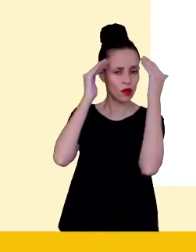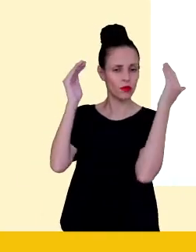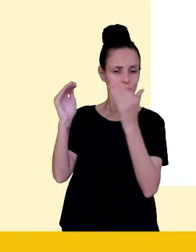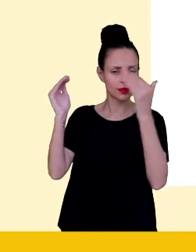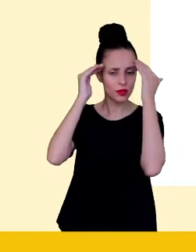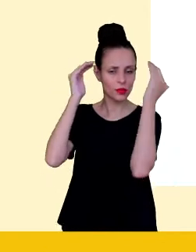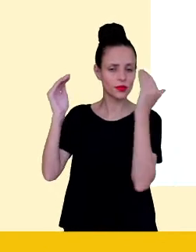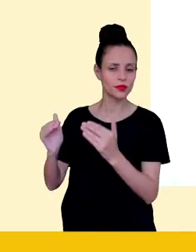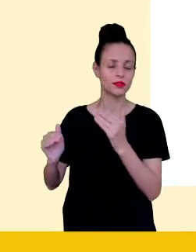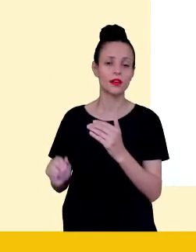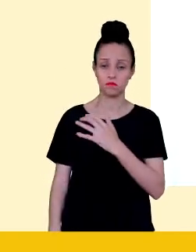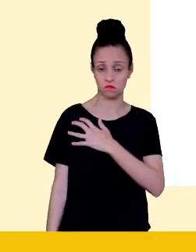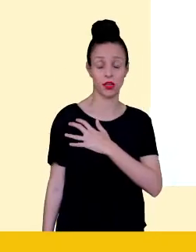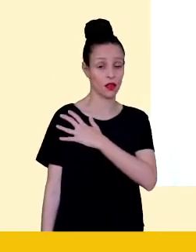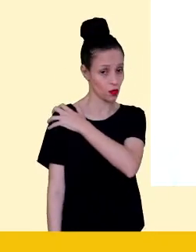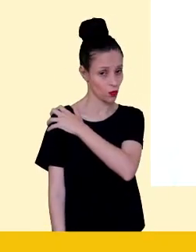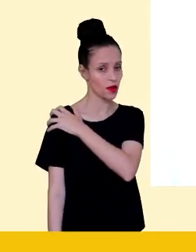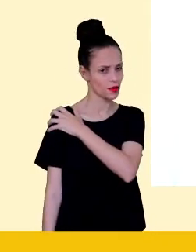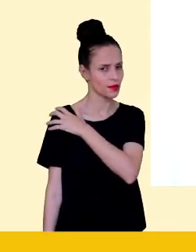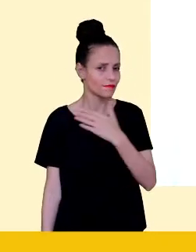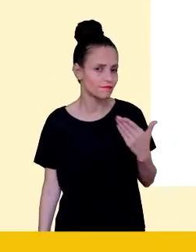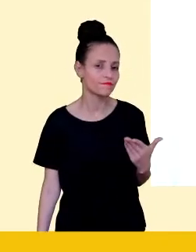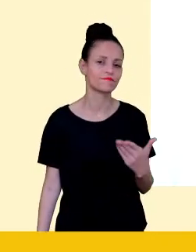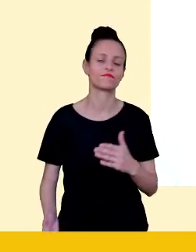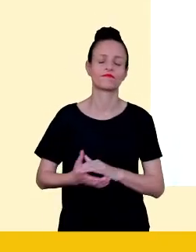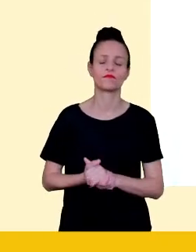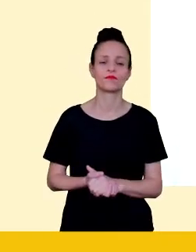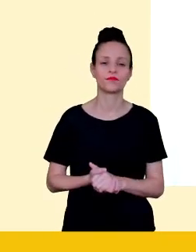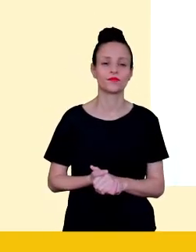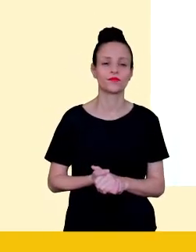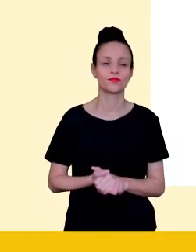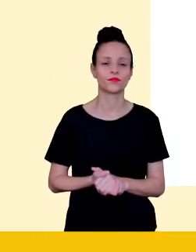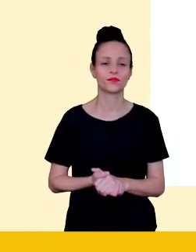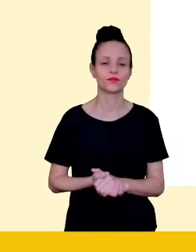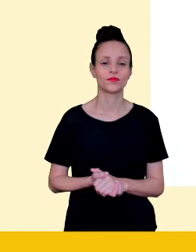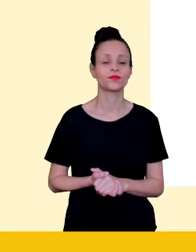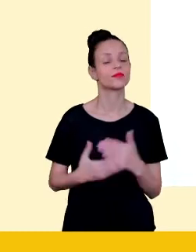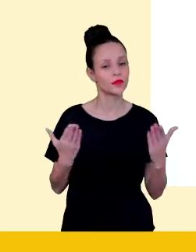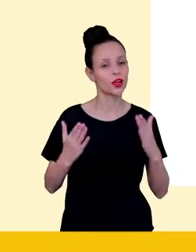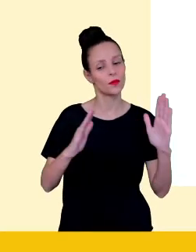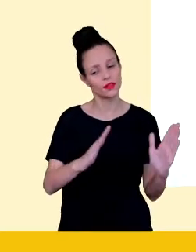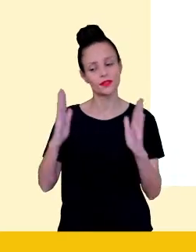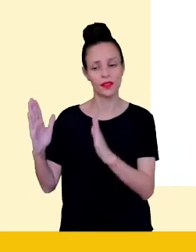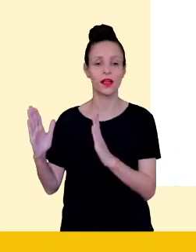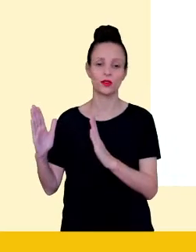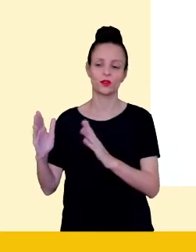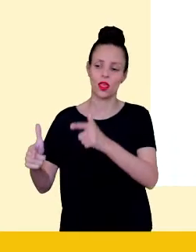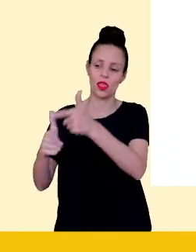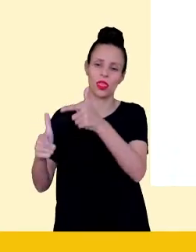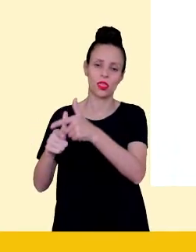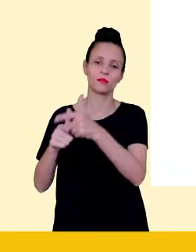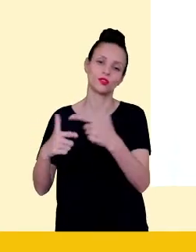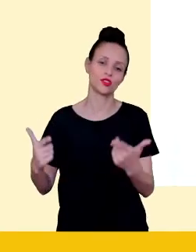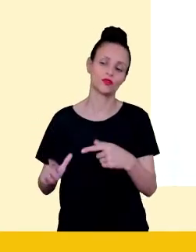somente os comandos né, da guarda. Então, assim, tem esse lado